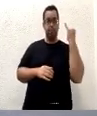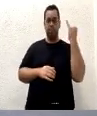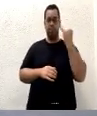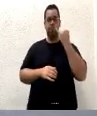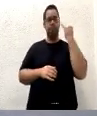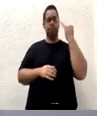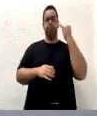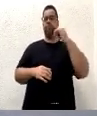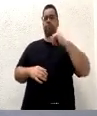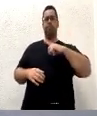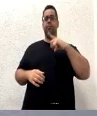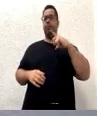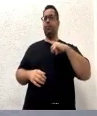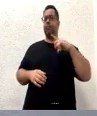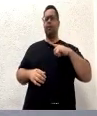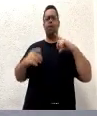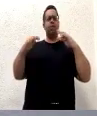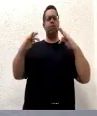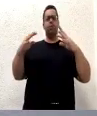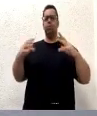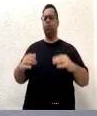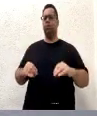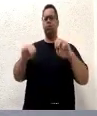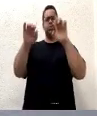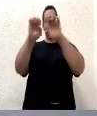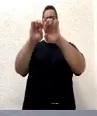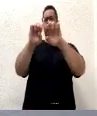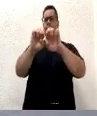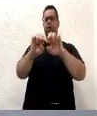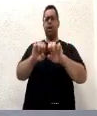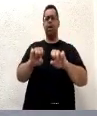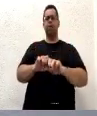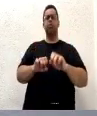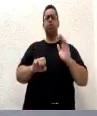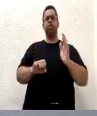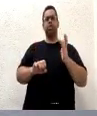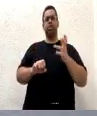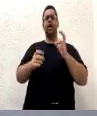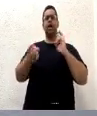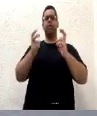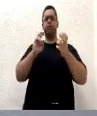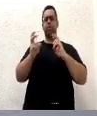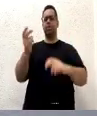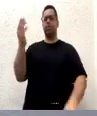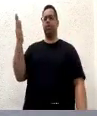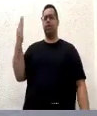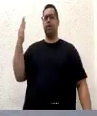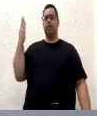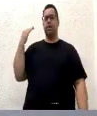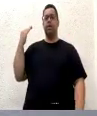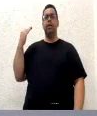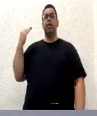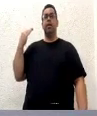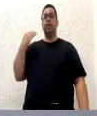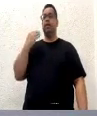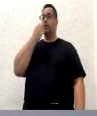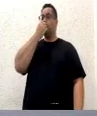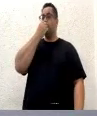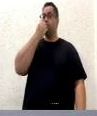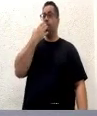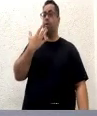tudo isso muito bem estruturado. A gente já fez reuniões, estamos sempre em reunião. Uma coisa que nos ajuda muito é,